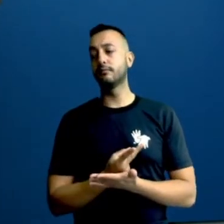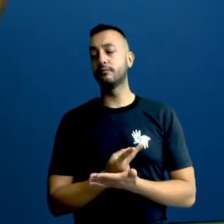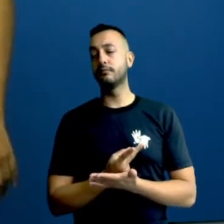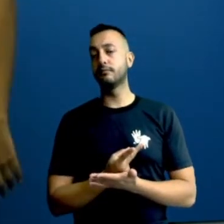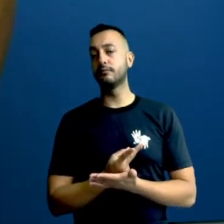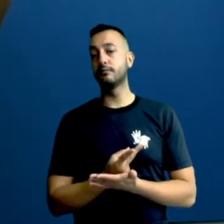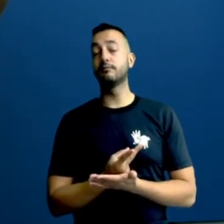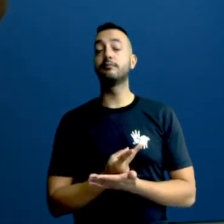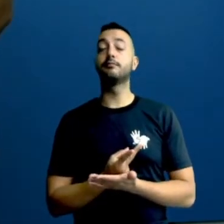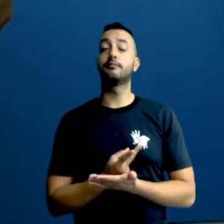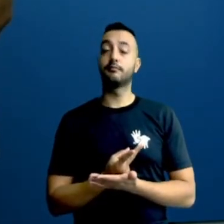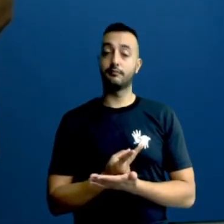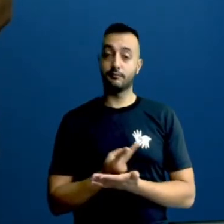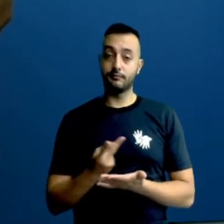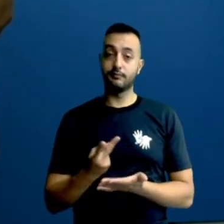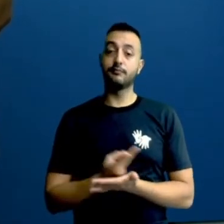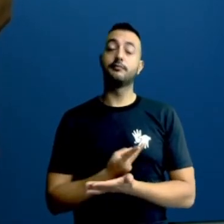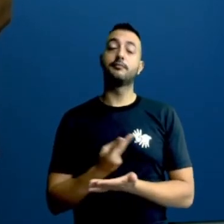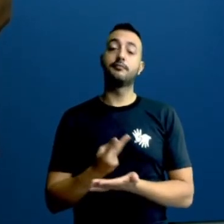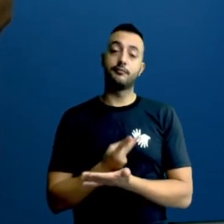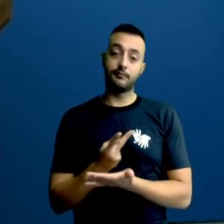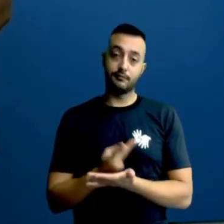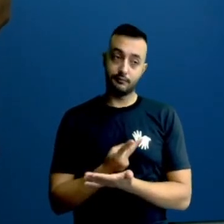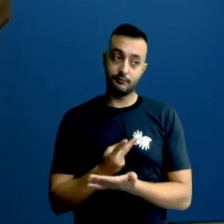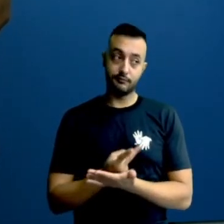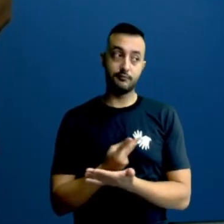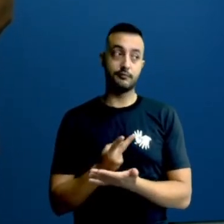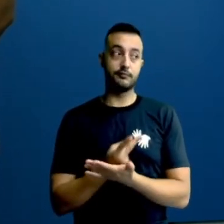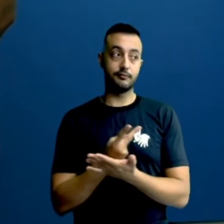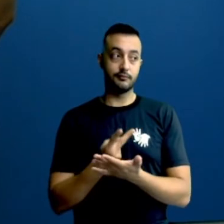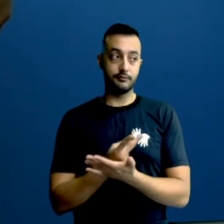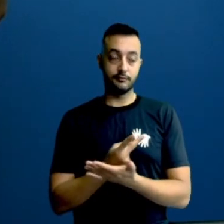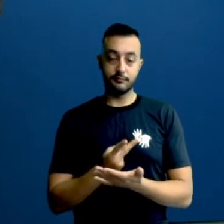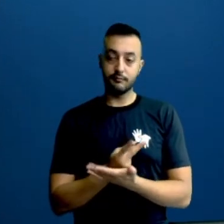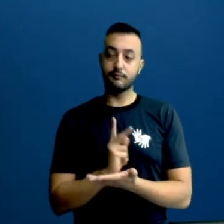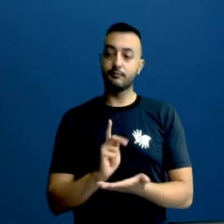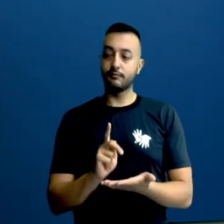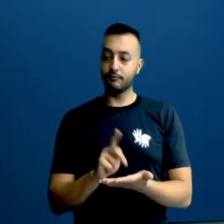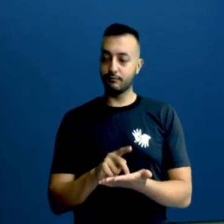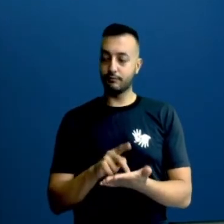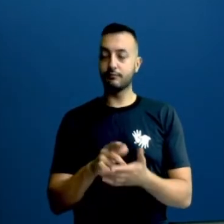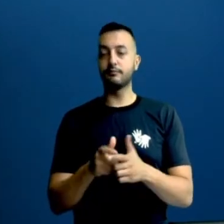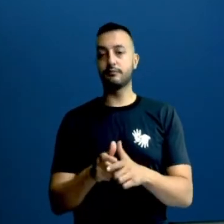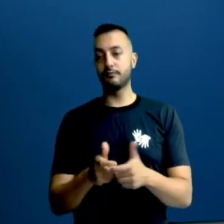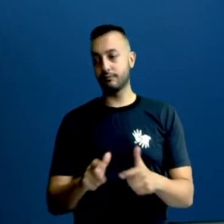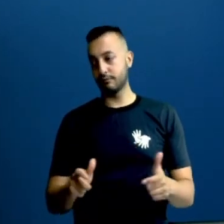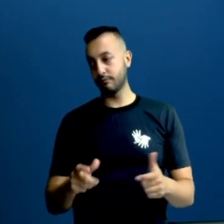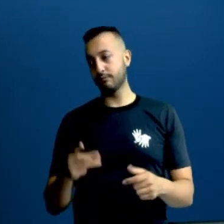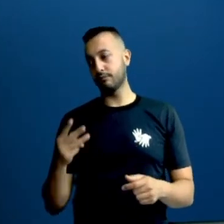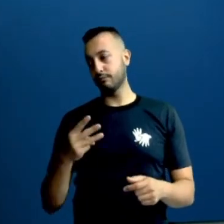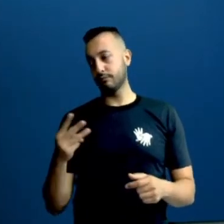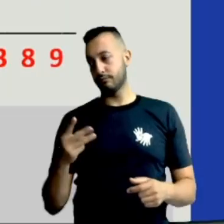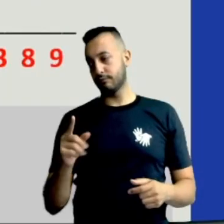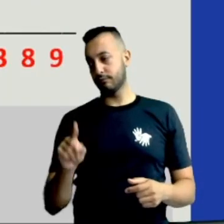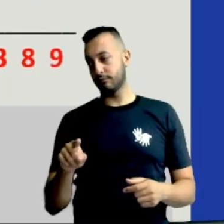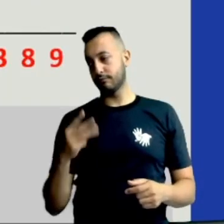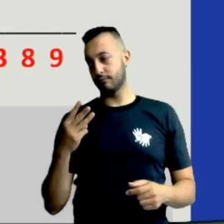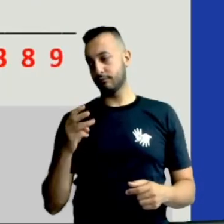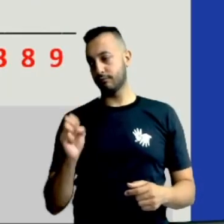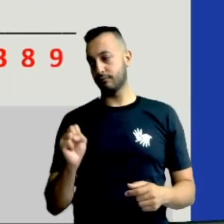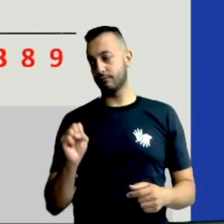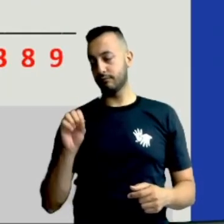errada? Está errada, não é isso? Na verdade, houve um aumento de